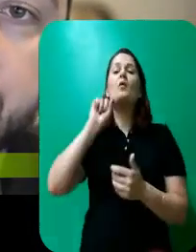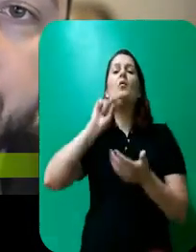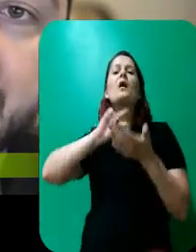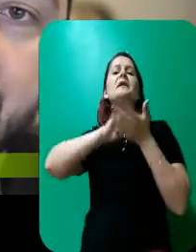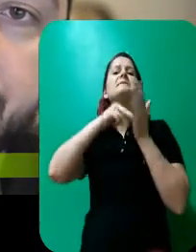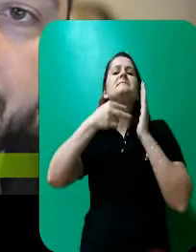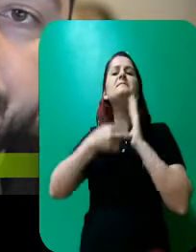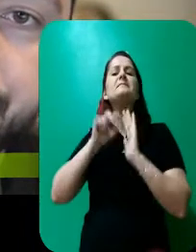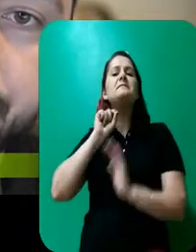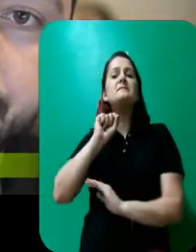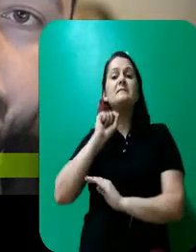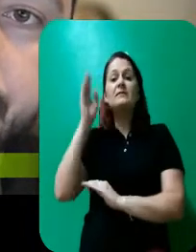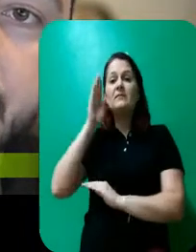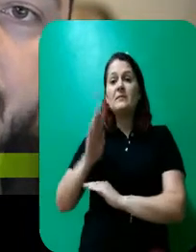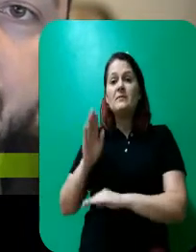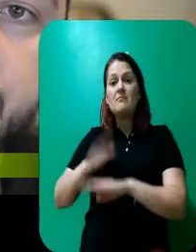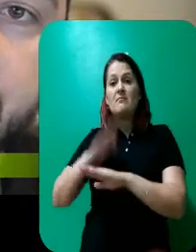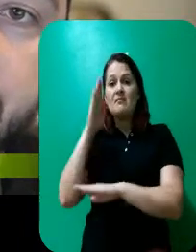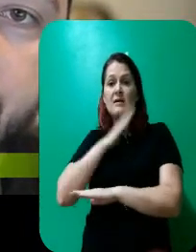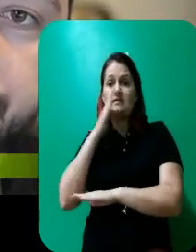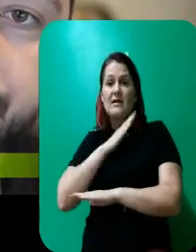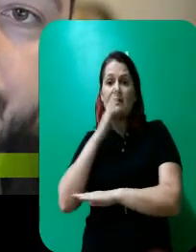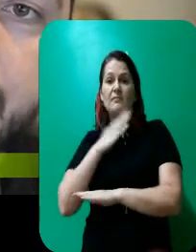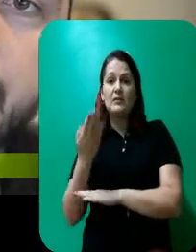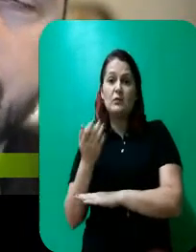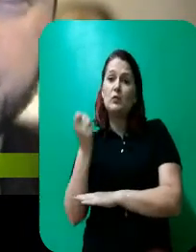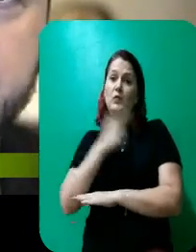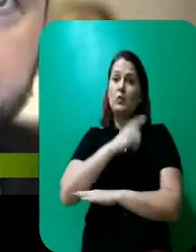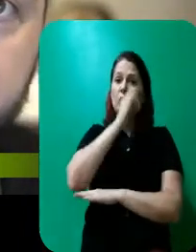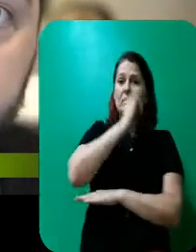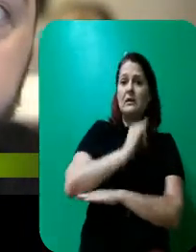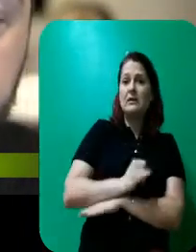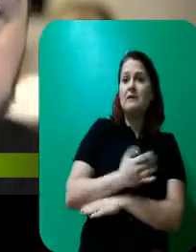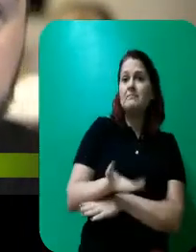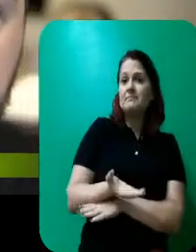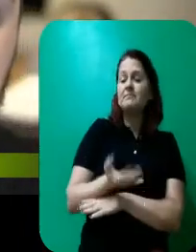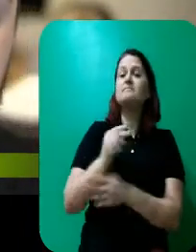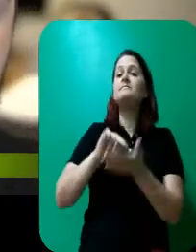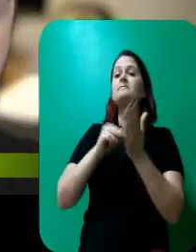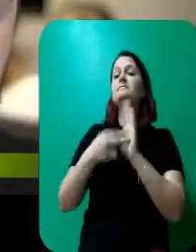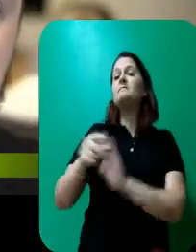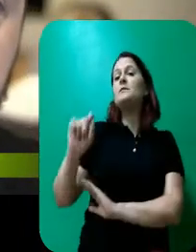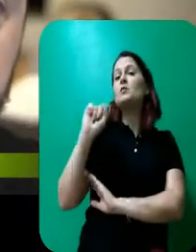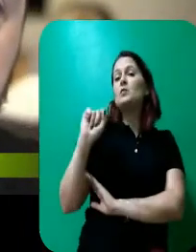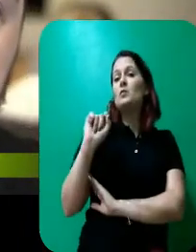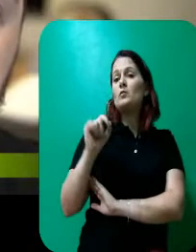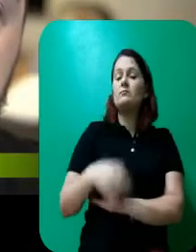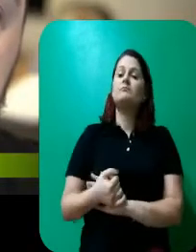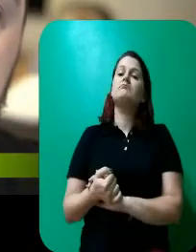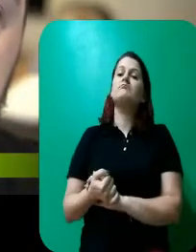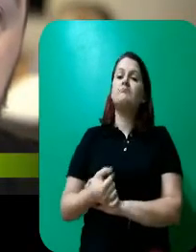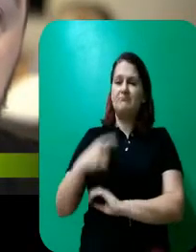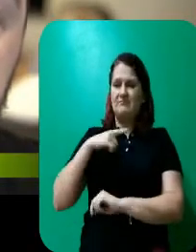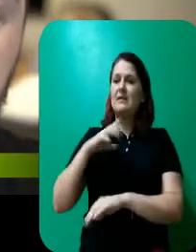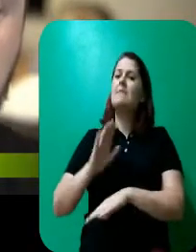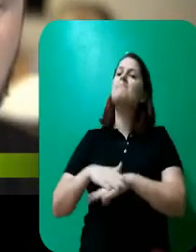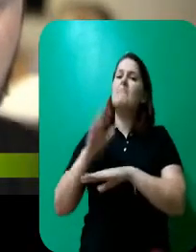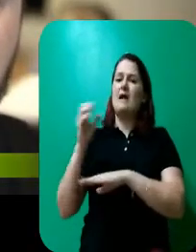numa taxa mais rápida que a taxa da Itália? Isso quer dizer o seguinte. Isso quer dizer que a gente tem mais casos novos por